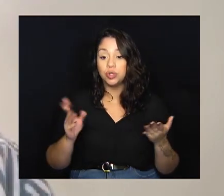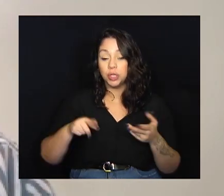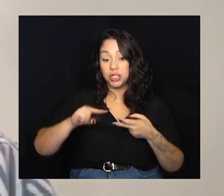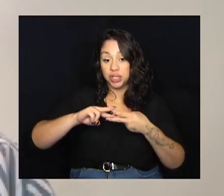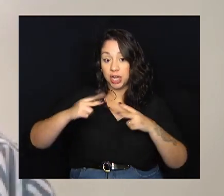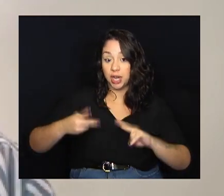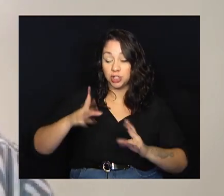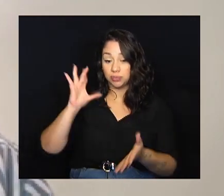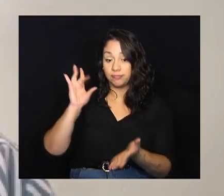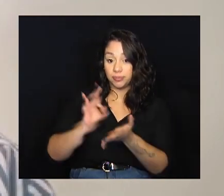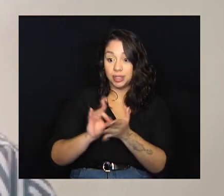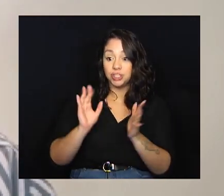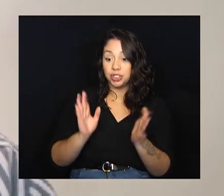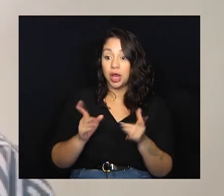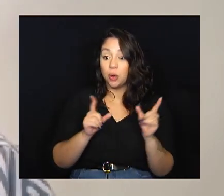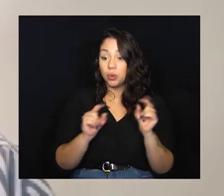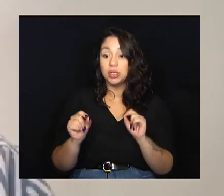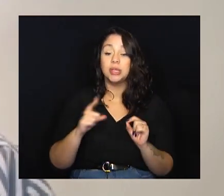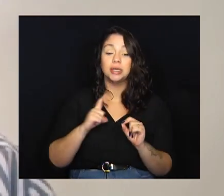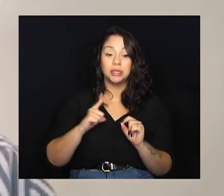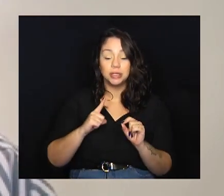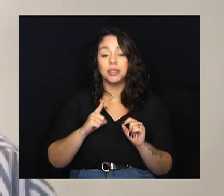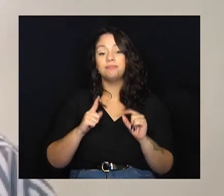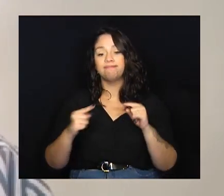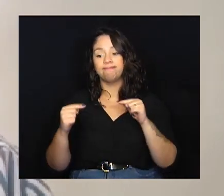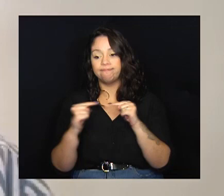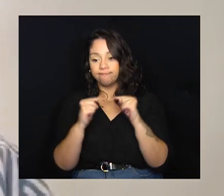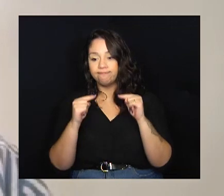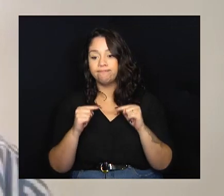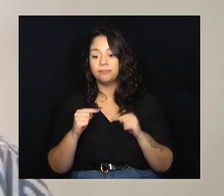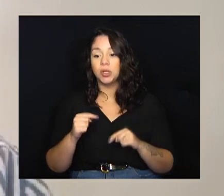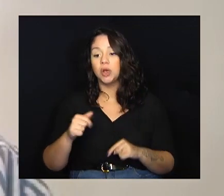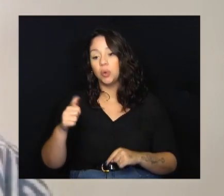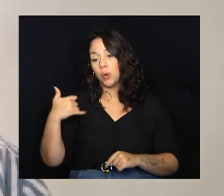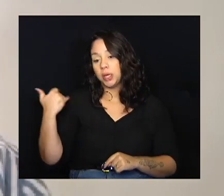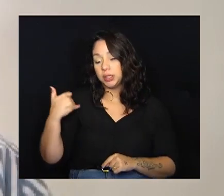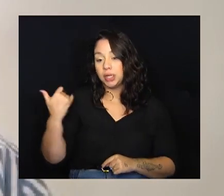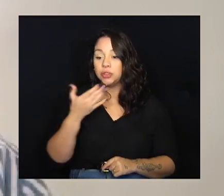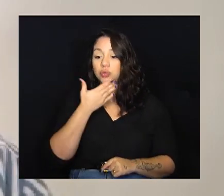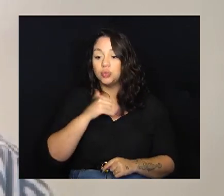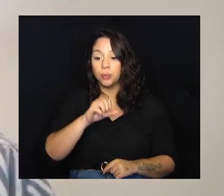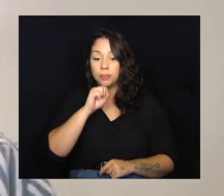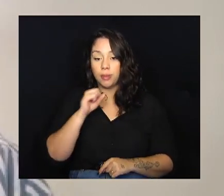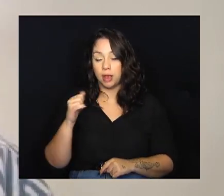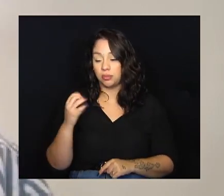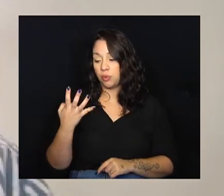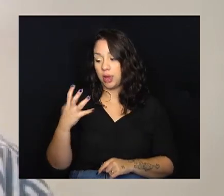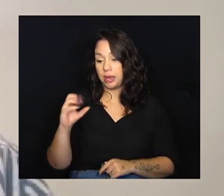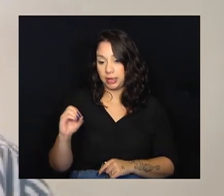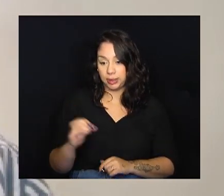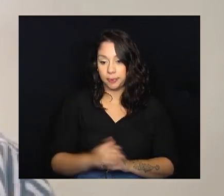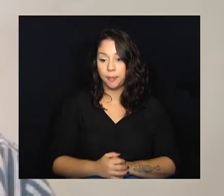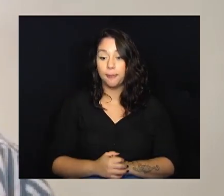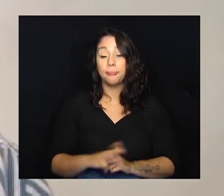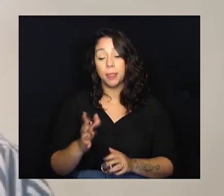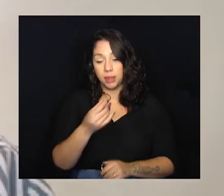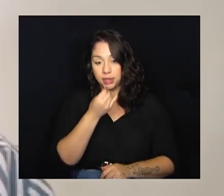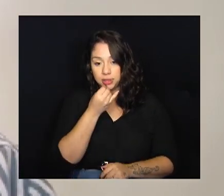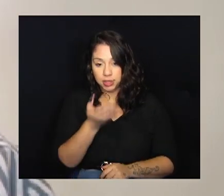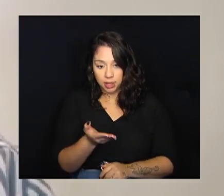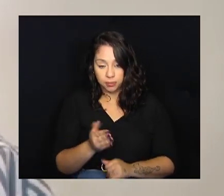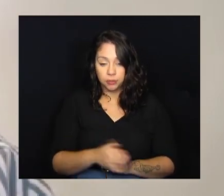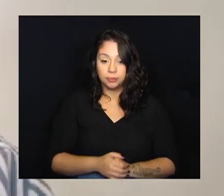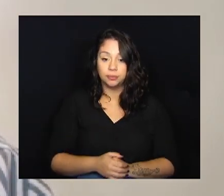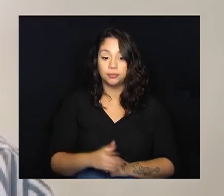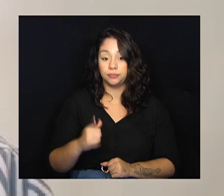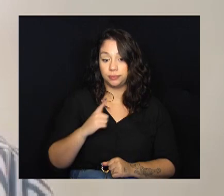determinadas que estão sabidamente Associados com a idade paterna avançada aí a partir dos 40 anos alguns exemplos nós temos